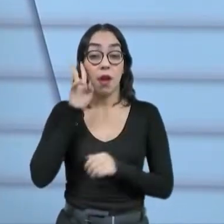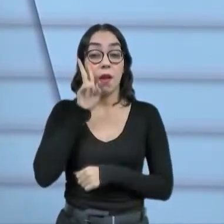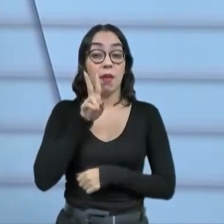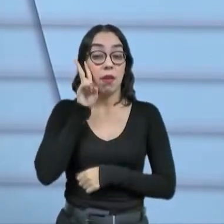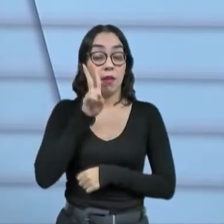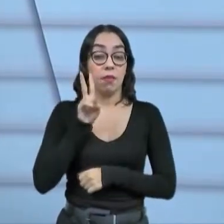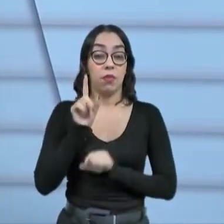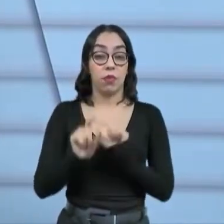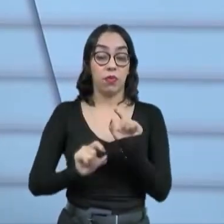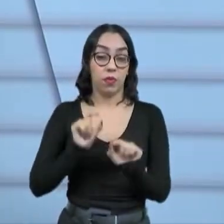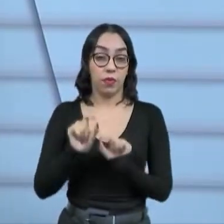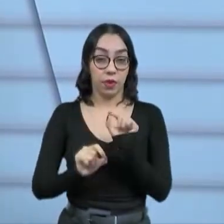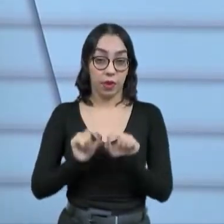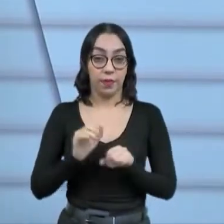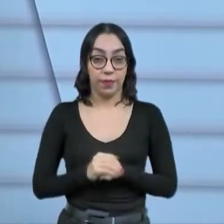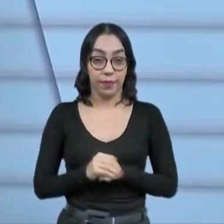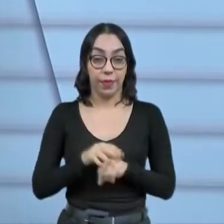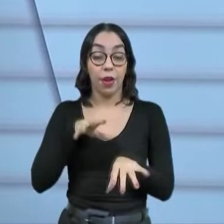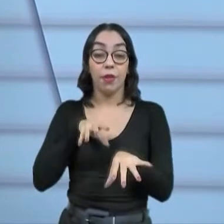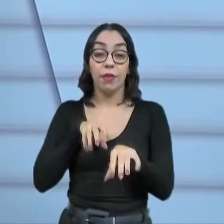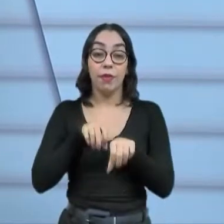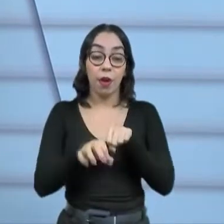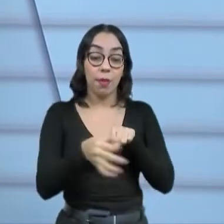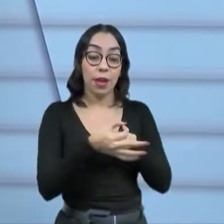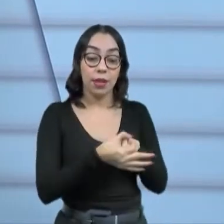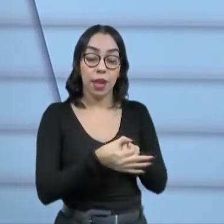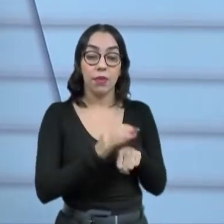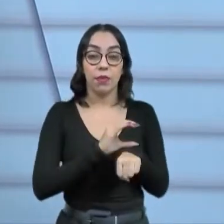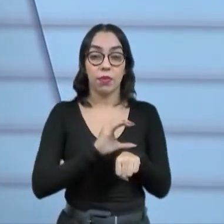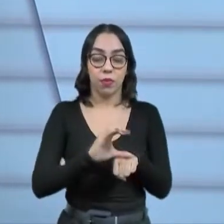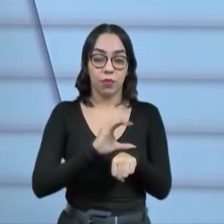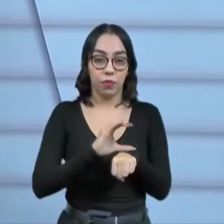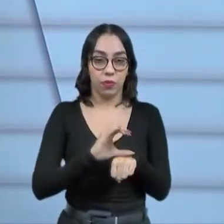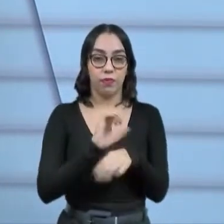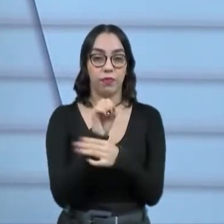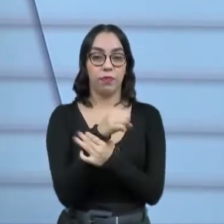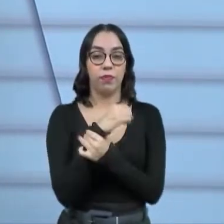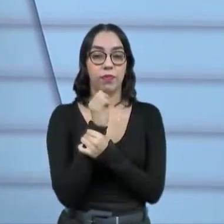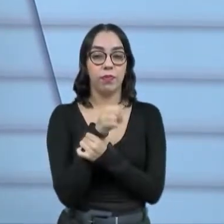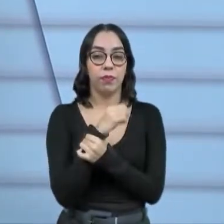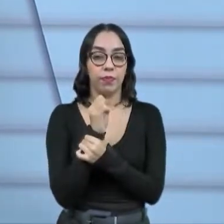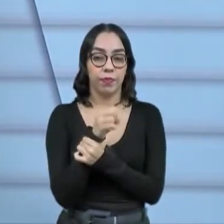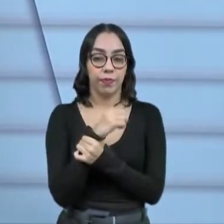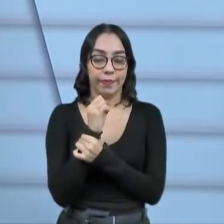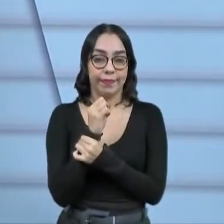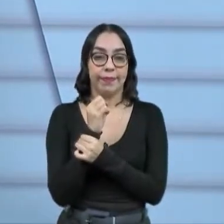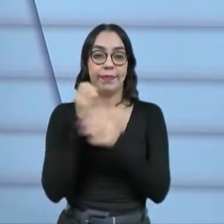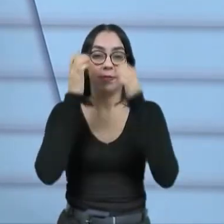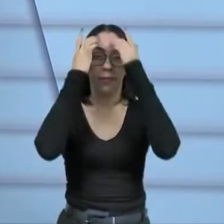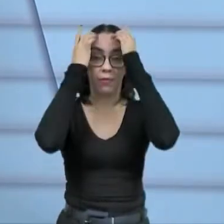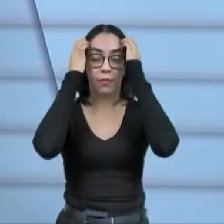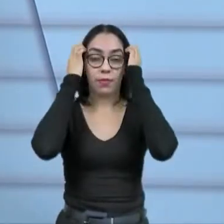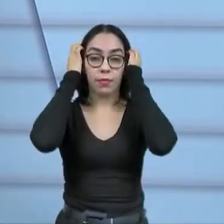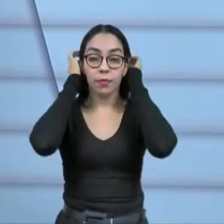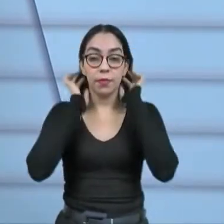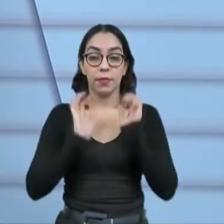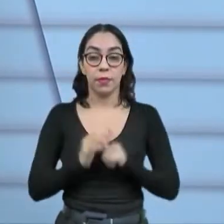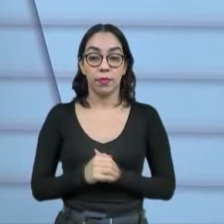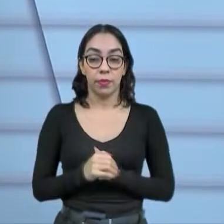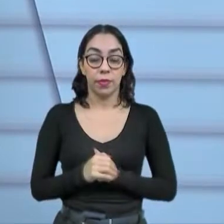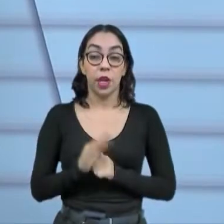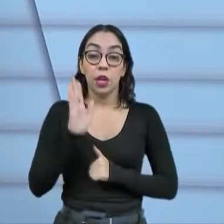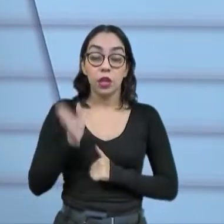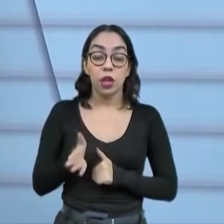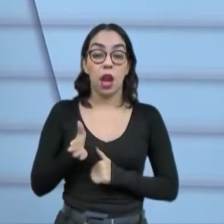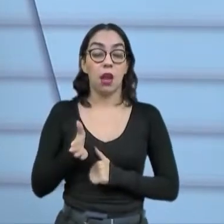que são formados em fisioterapia da primeira turma da Unifor, logo que a Unifor abriu. Né? Quer dizer, e a Unifor, de certa forma, entrou na